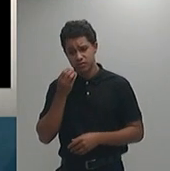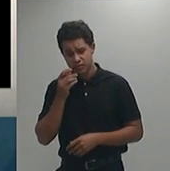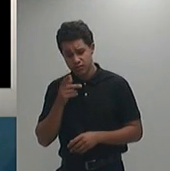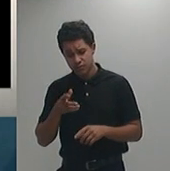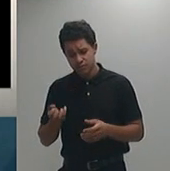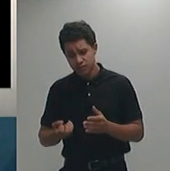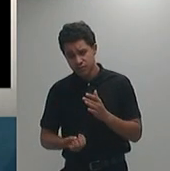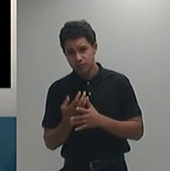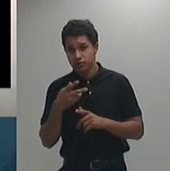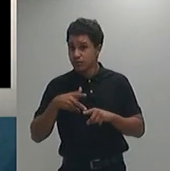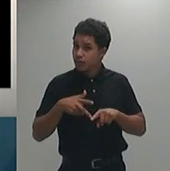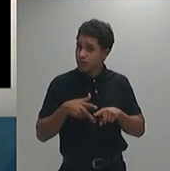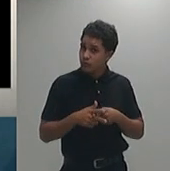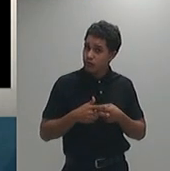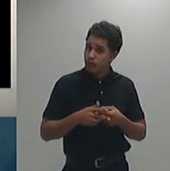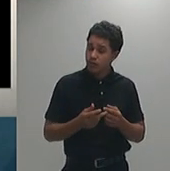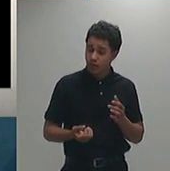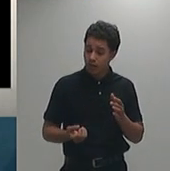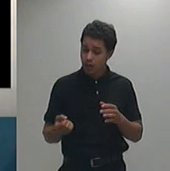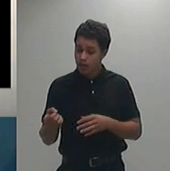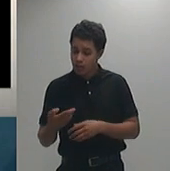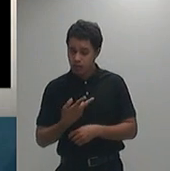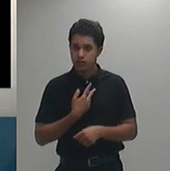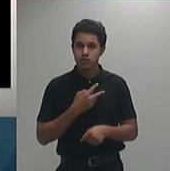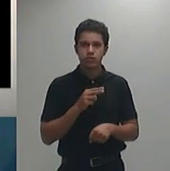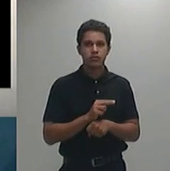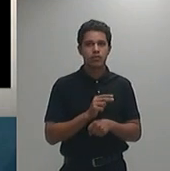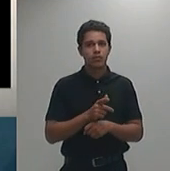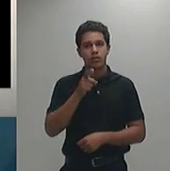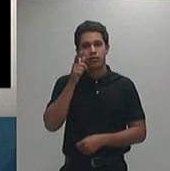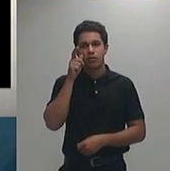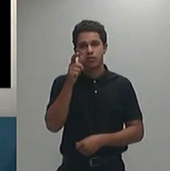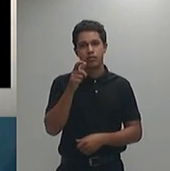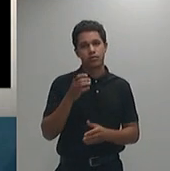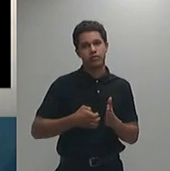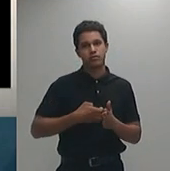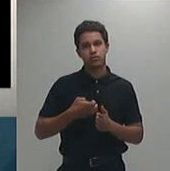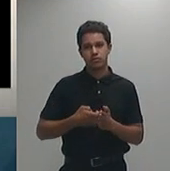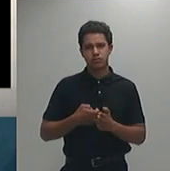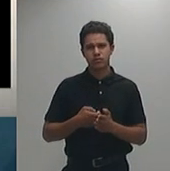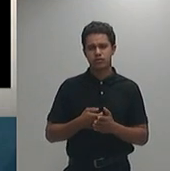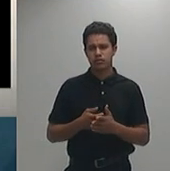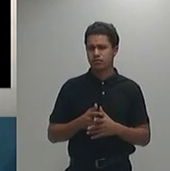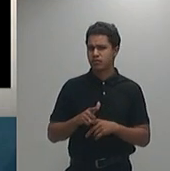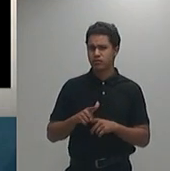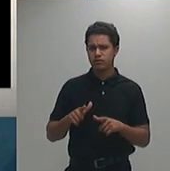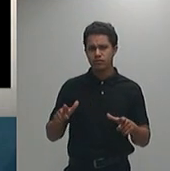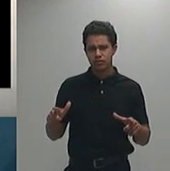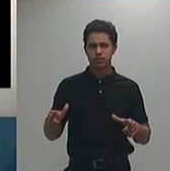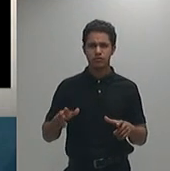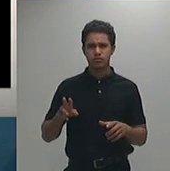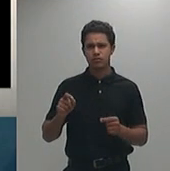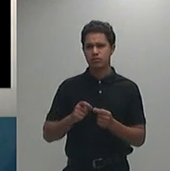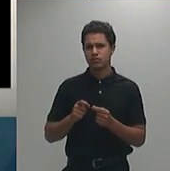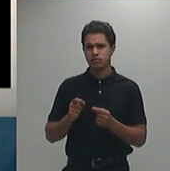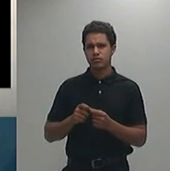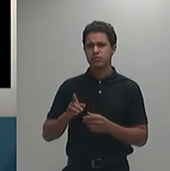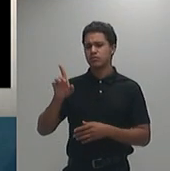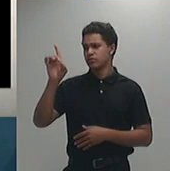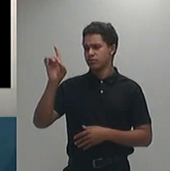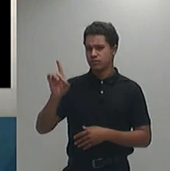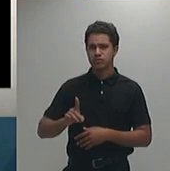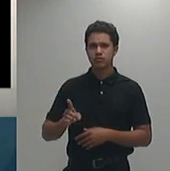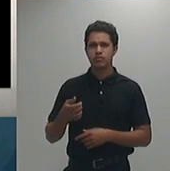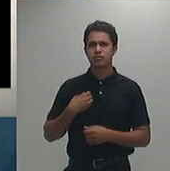de defesa dos interesses da companhia jamais desistir para o direito de quem tem a pretensão material